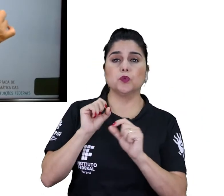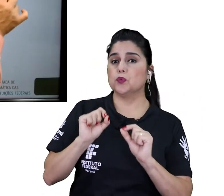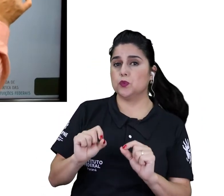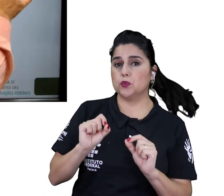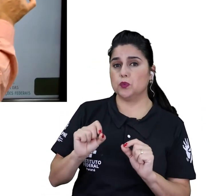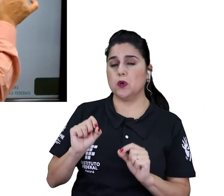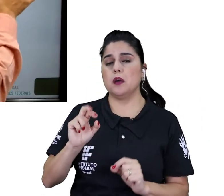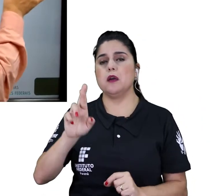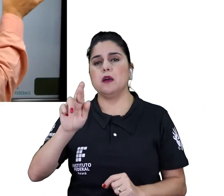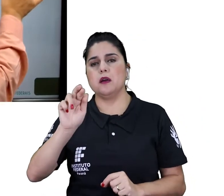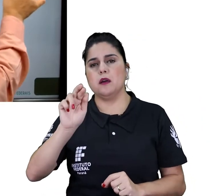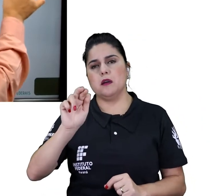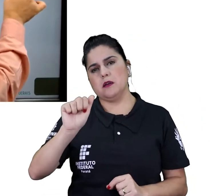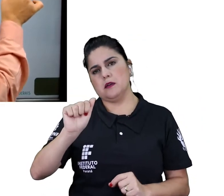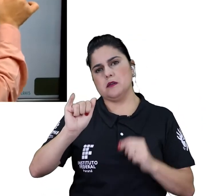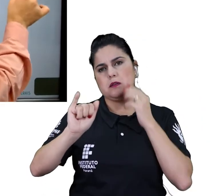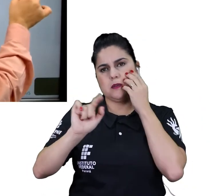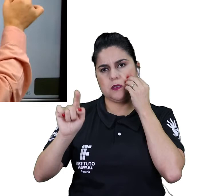3